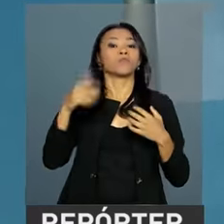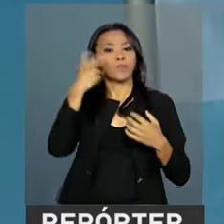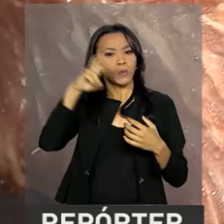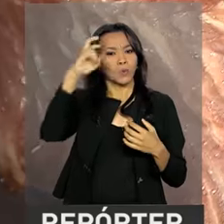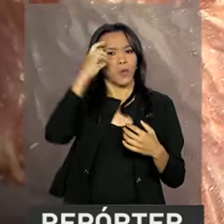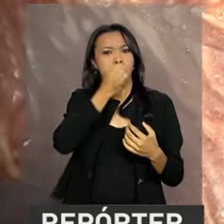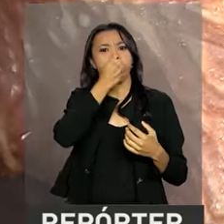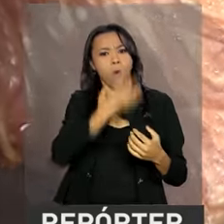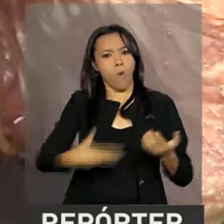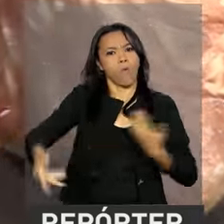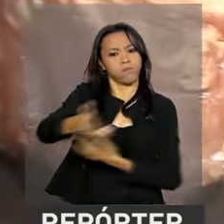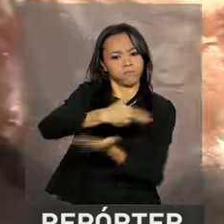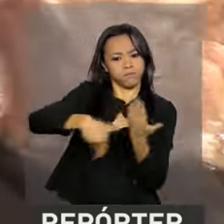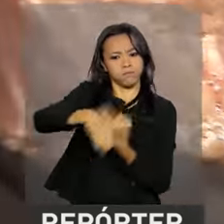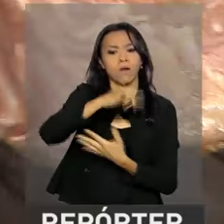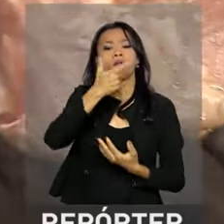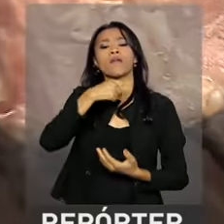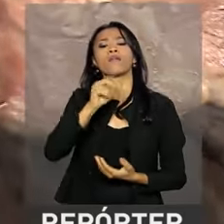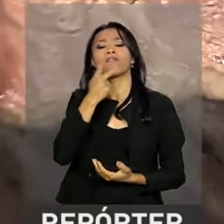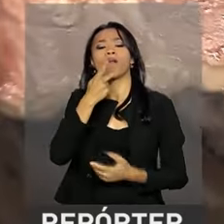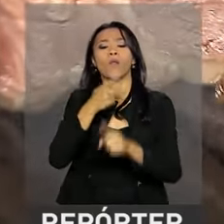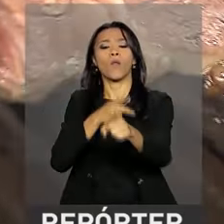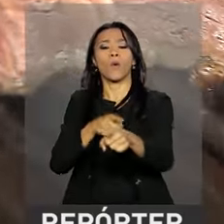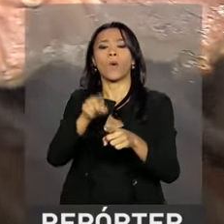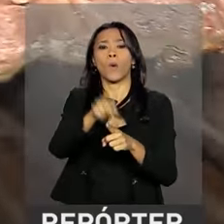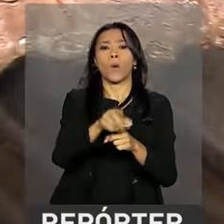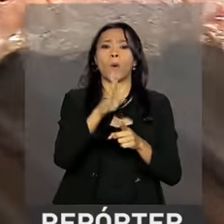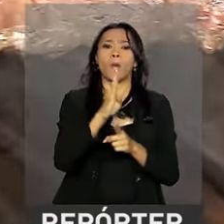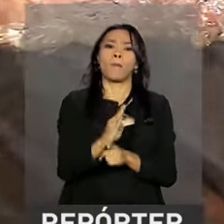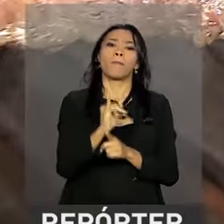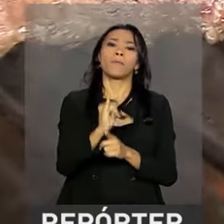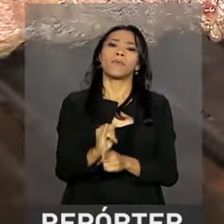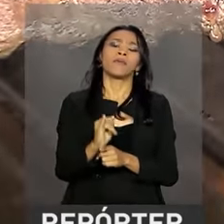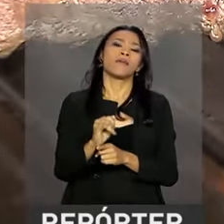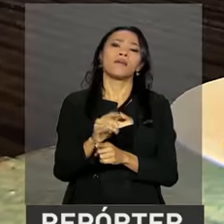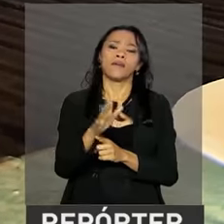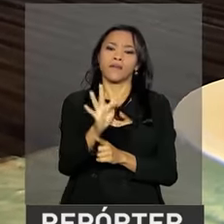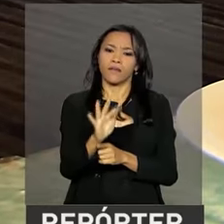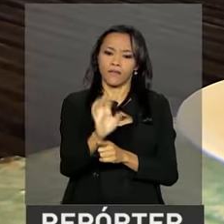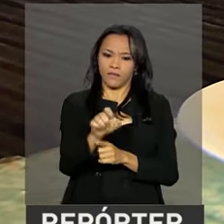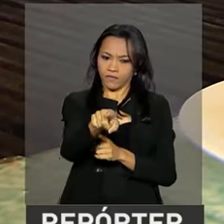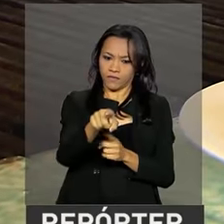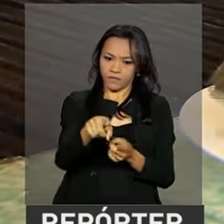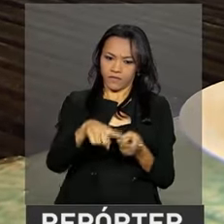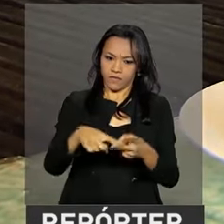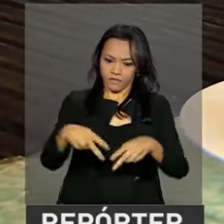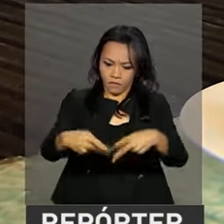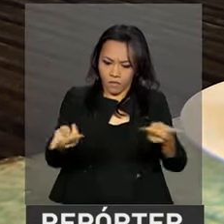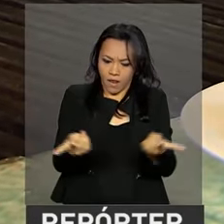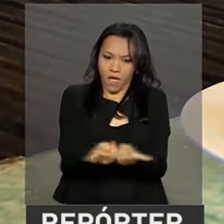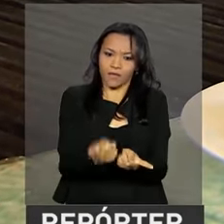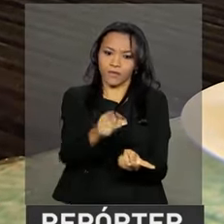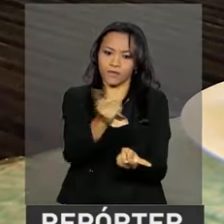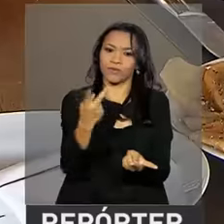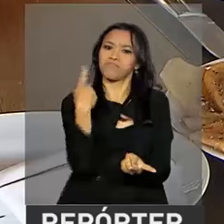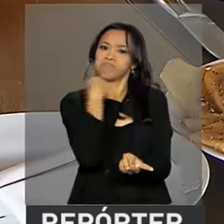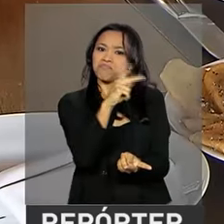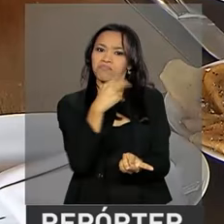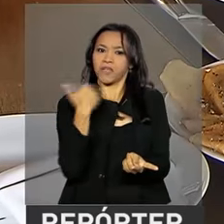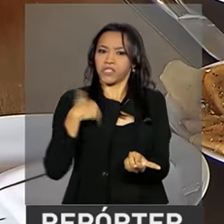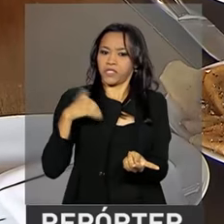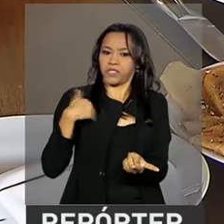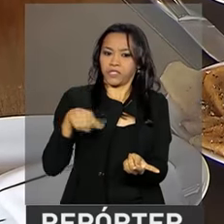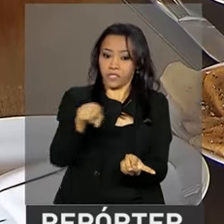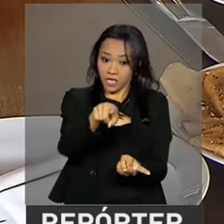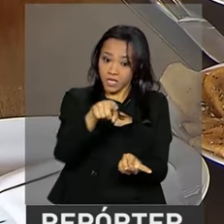relações. Quem nunca ouviu falar em bife de chorizo ou de bife? Tradicionais pratos dos irmanos. As